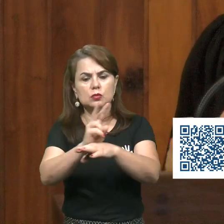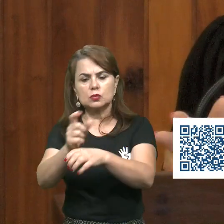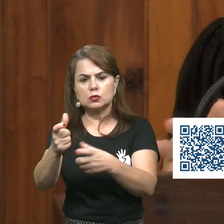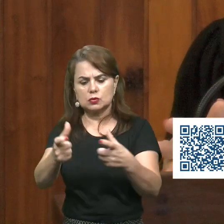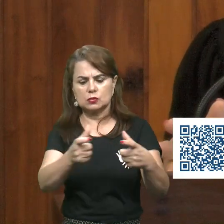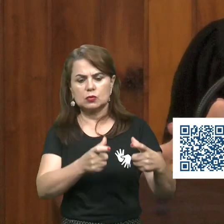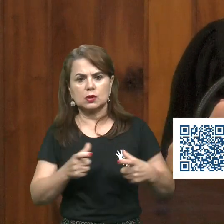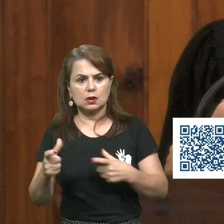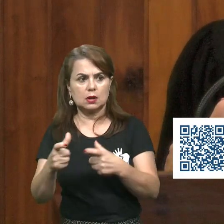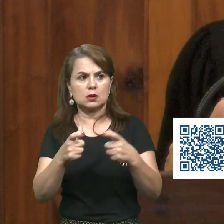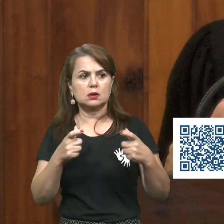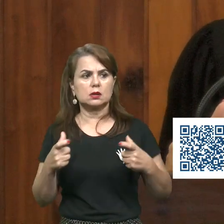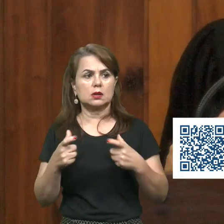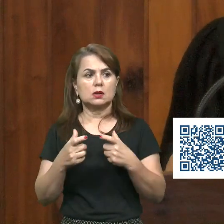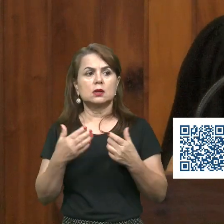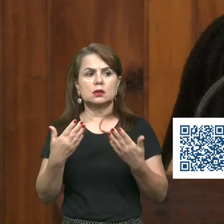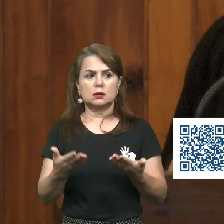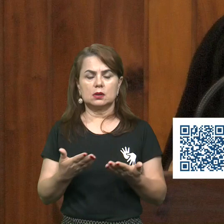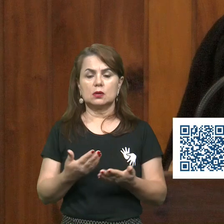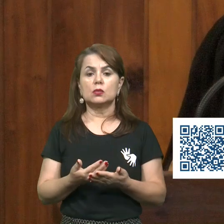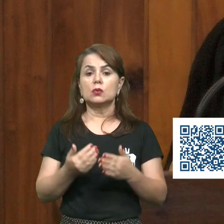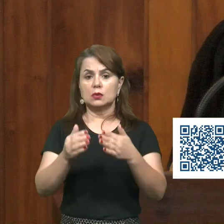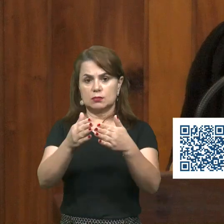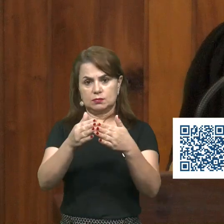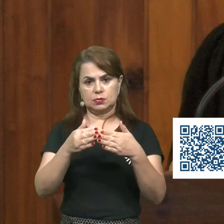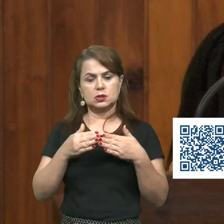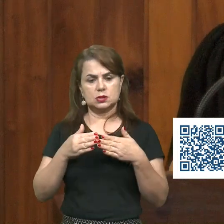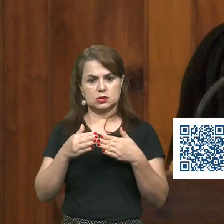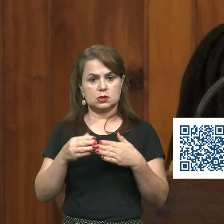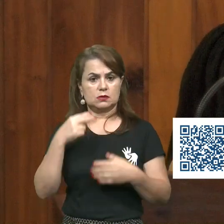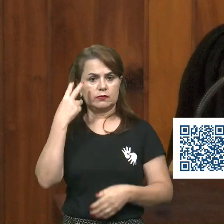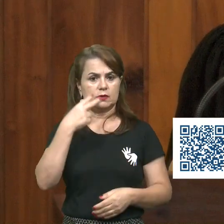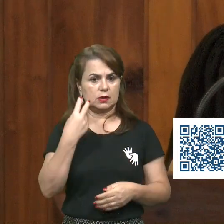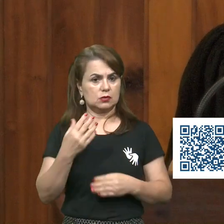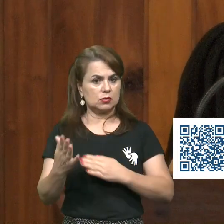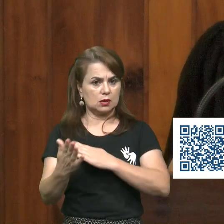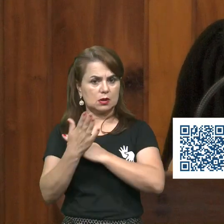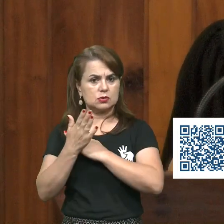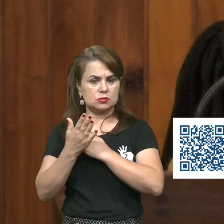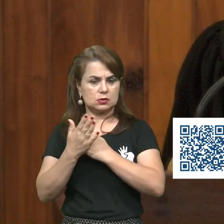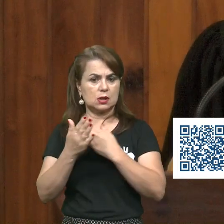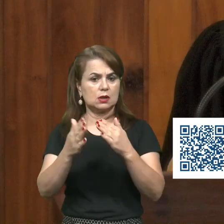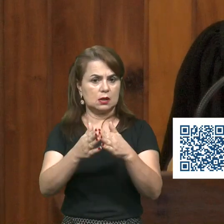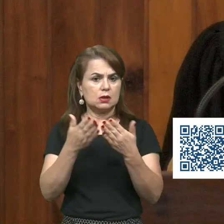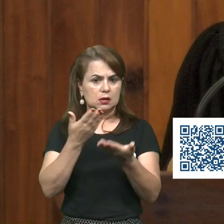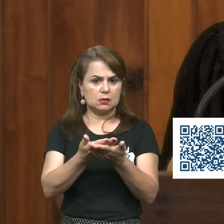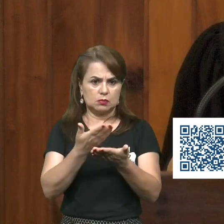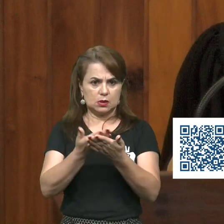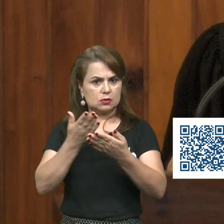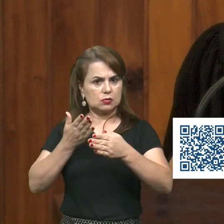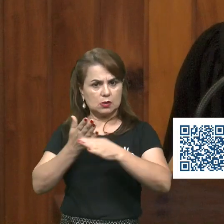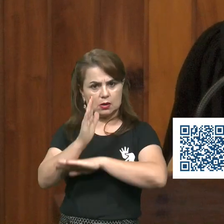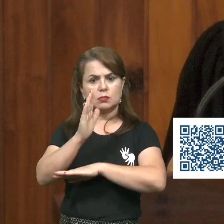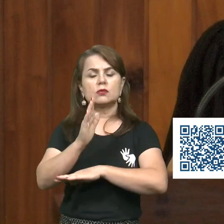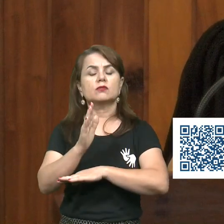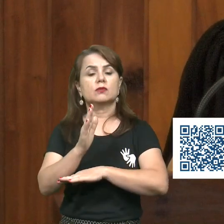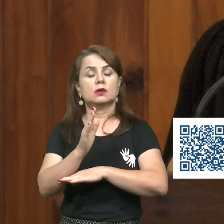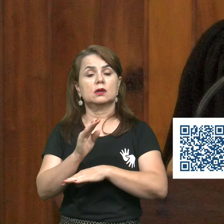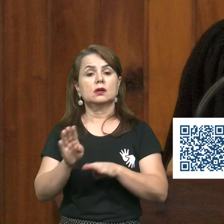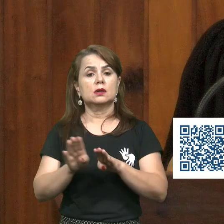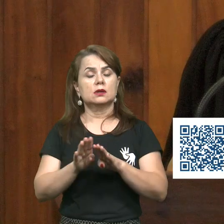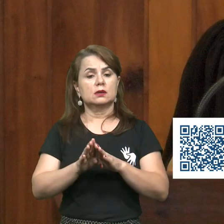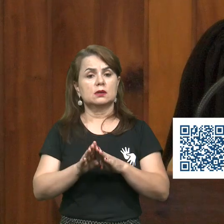o que eu peço aqui para os nobres pares é a aprovação desse requerimento e que possa ser revogado o